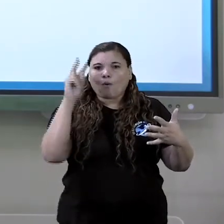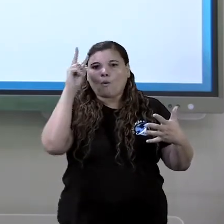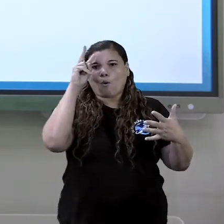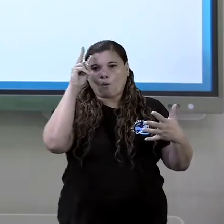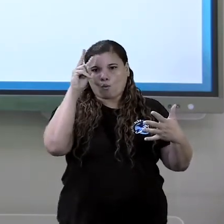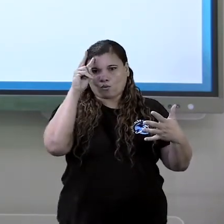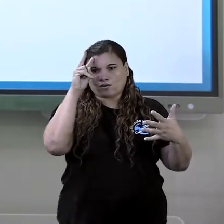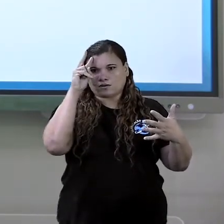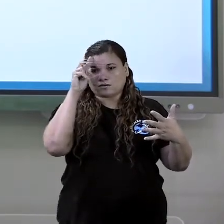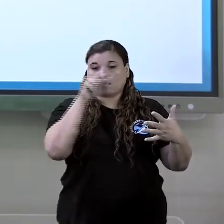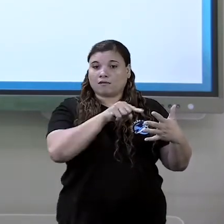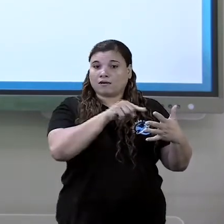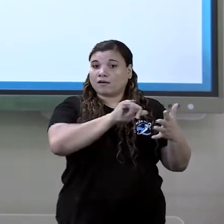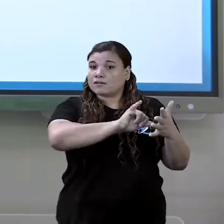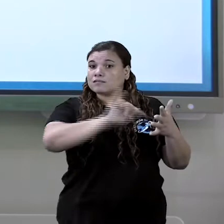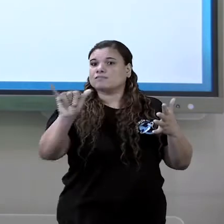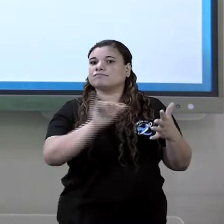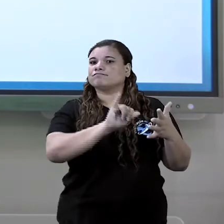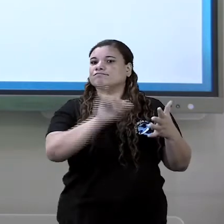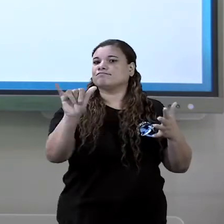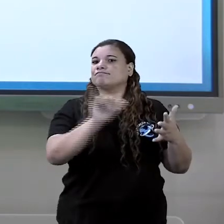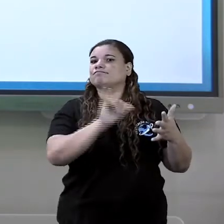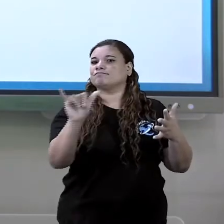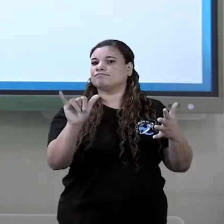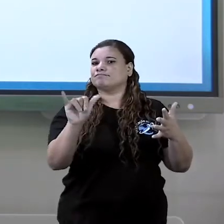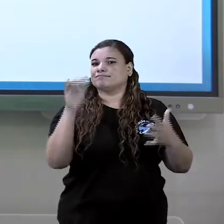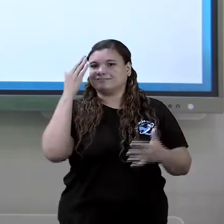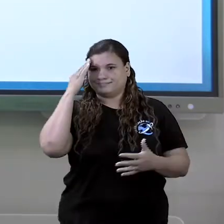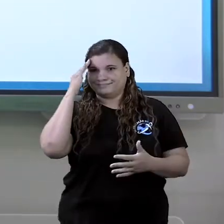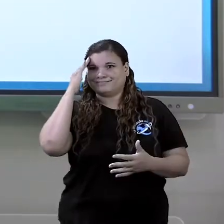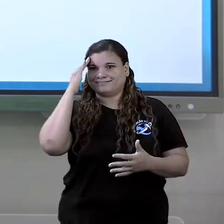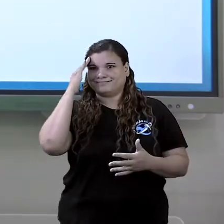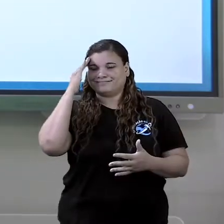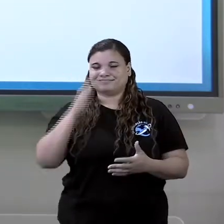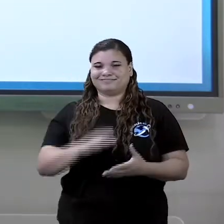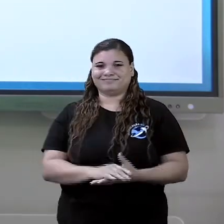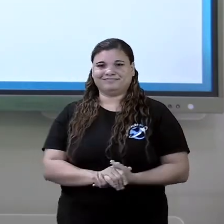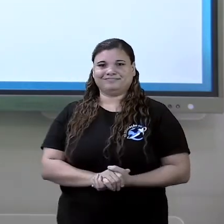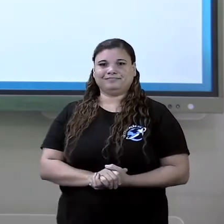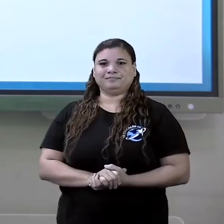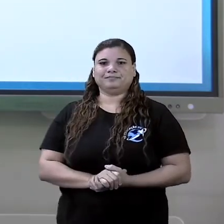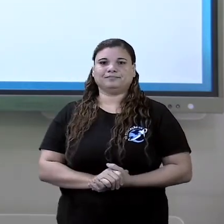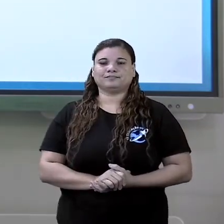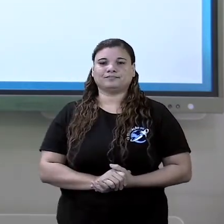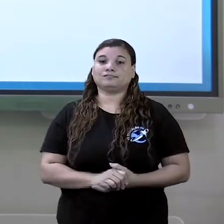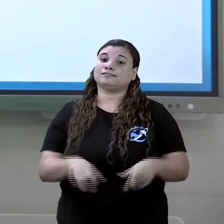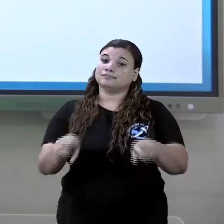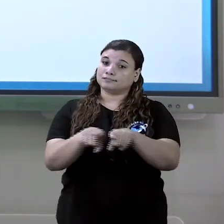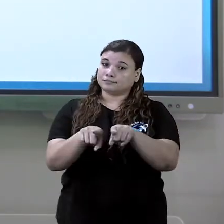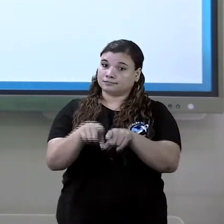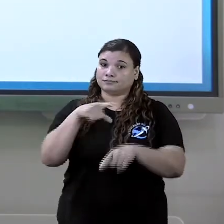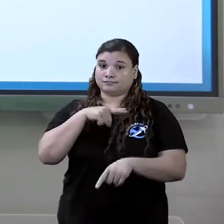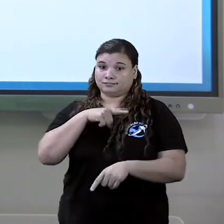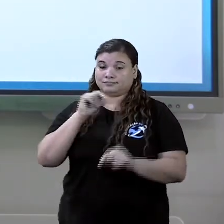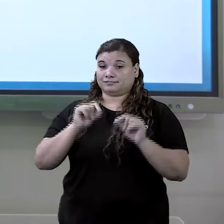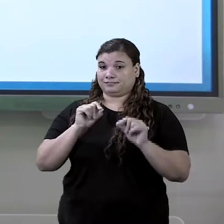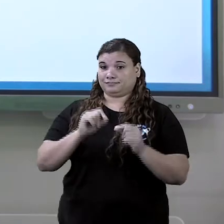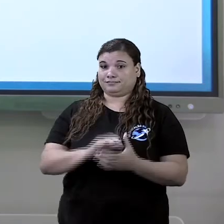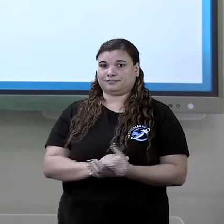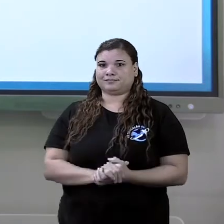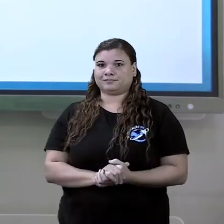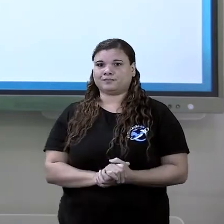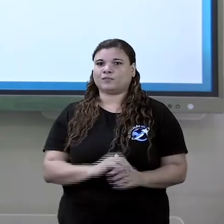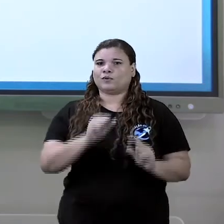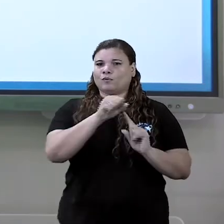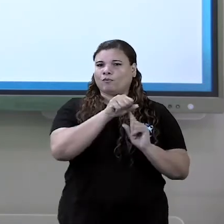daquilo que você está vendo, você consegue entender a história. Também temos fontes históricas